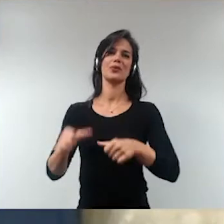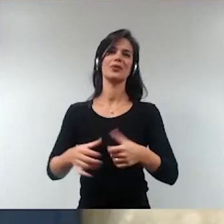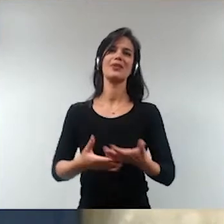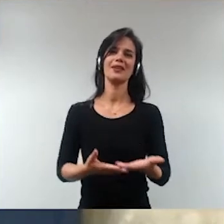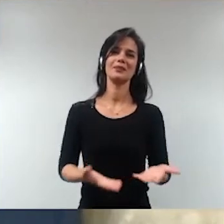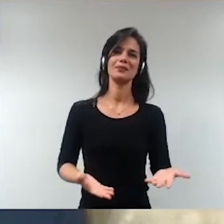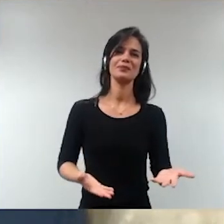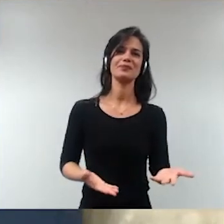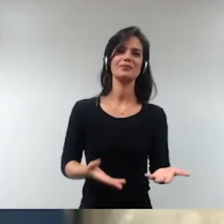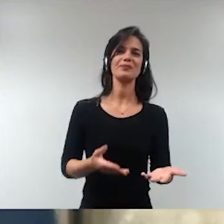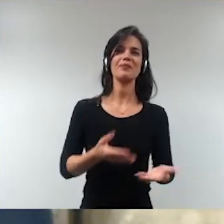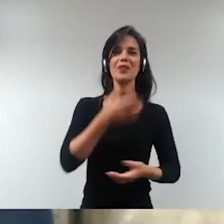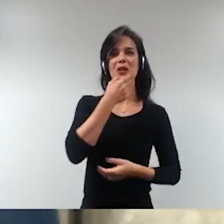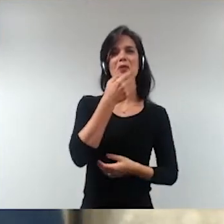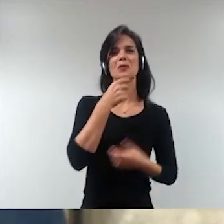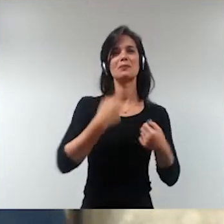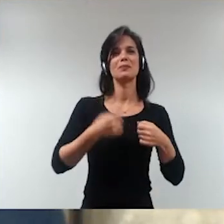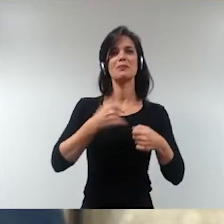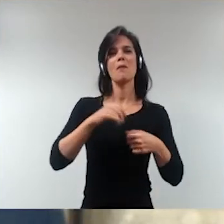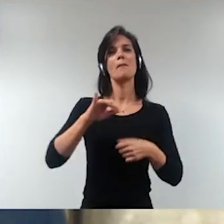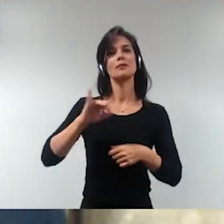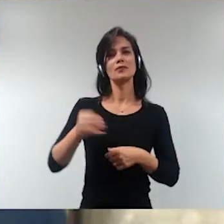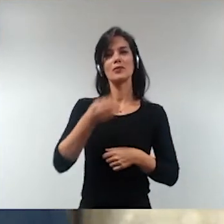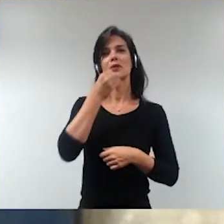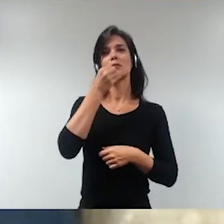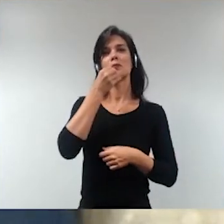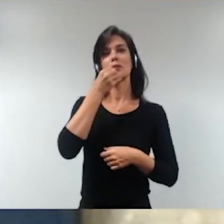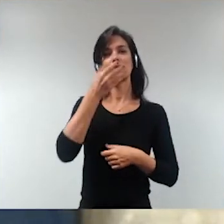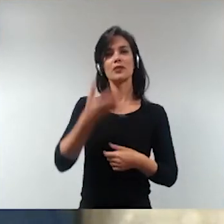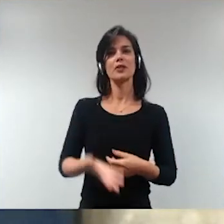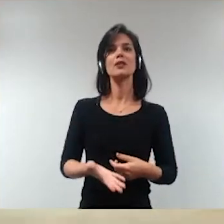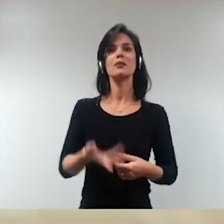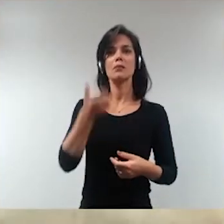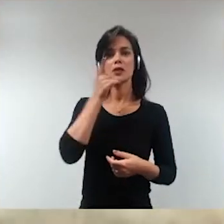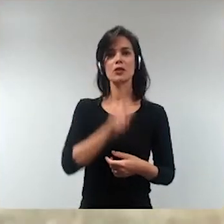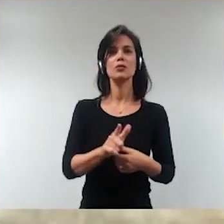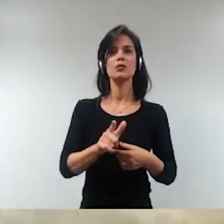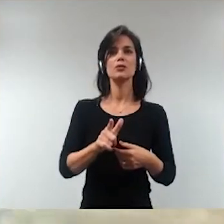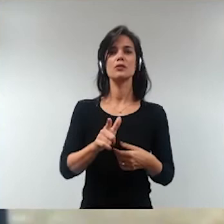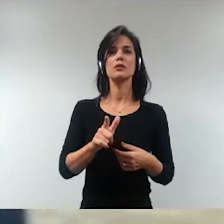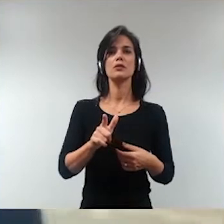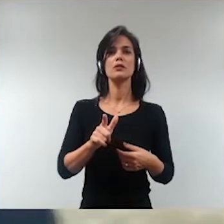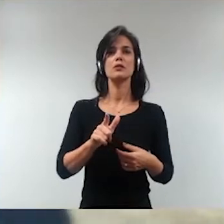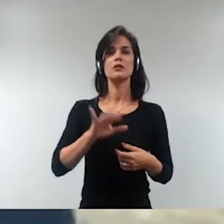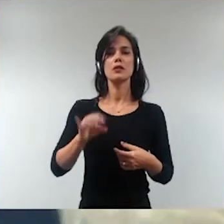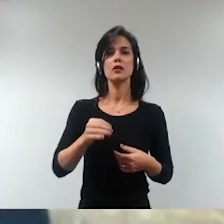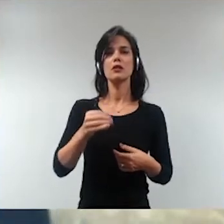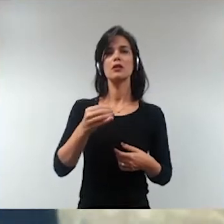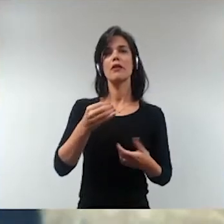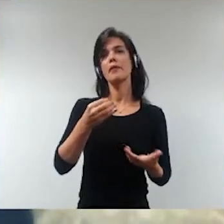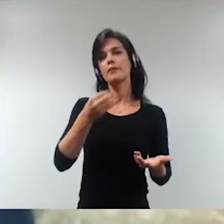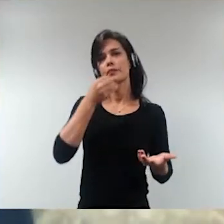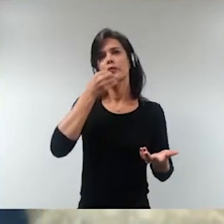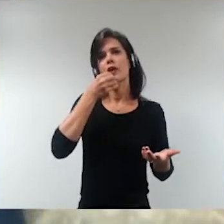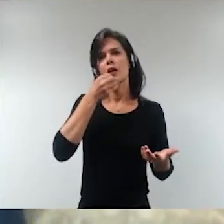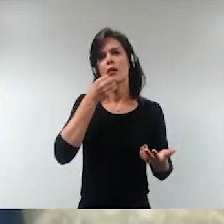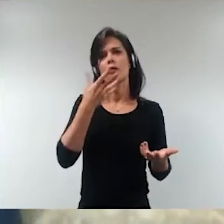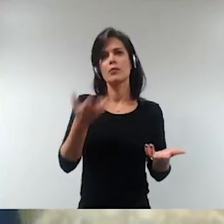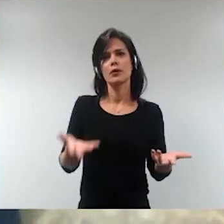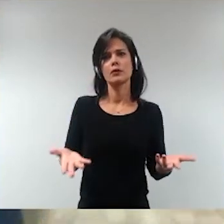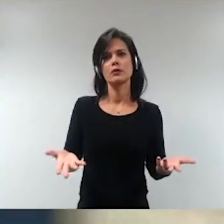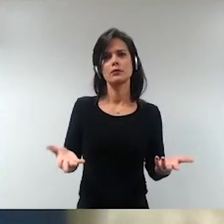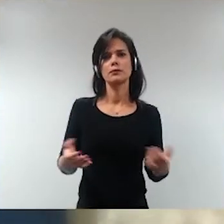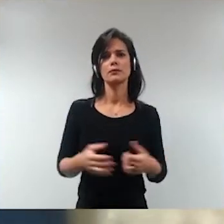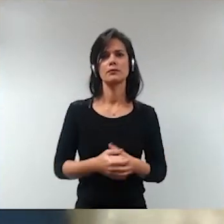isso daí. E o homem tem que aproveitar essa necessidade para, então, aproveitar as oportunidades que são geradas por